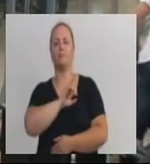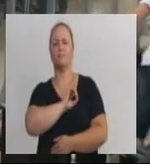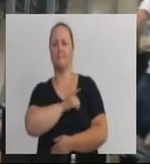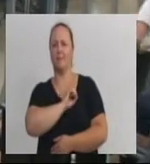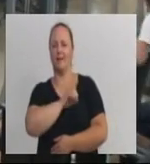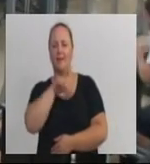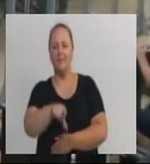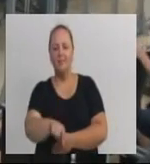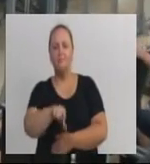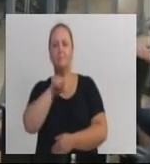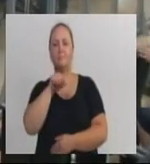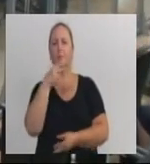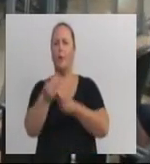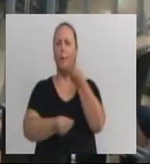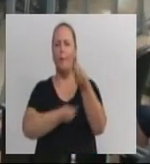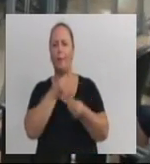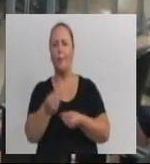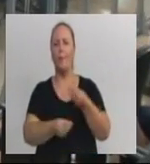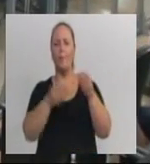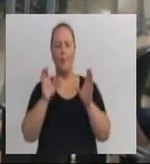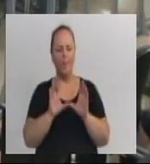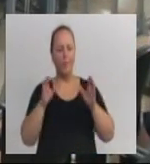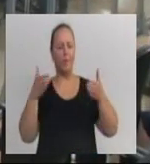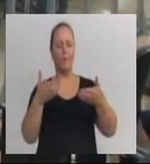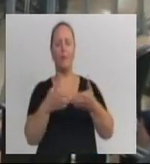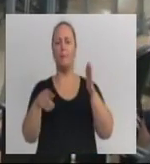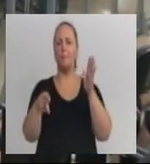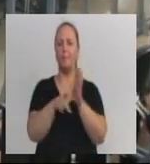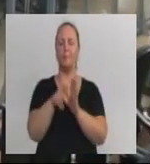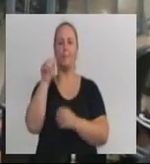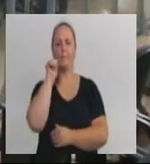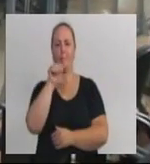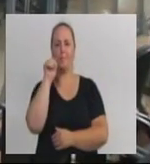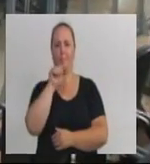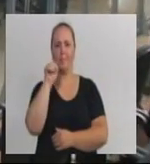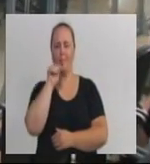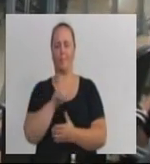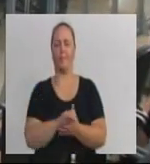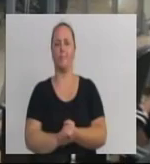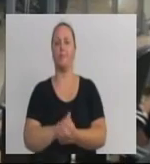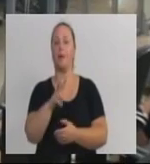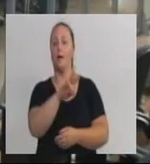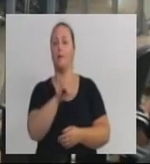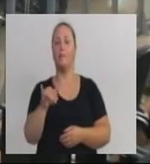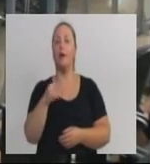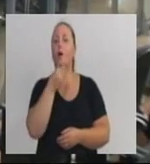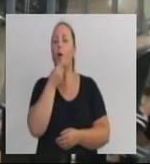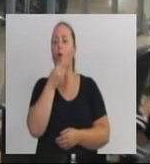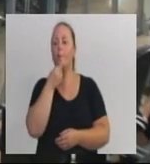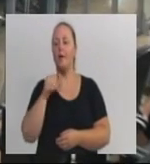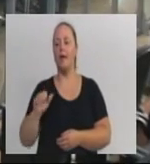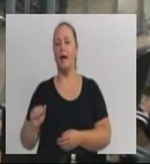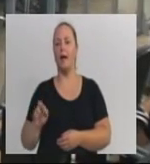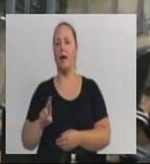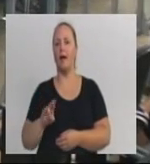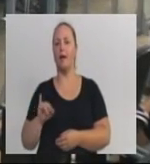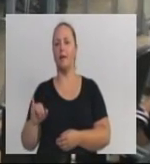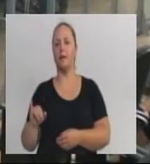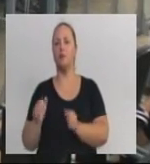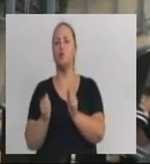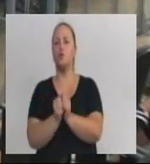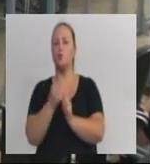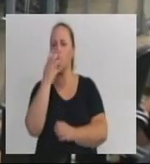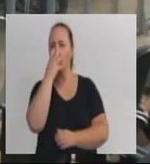sobre o contexto da realização da conferência e que terá o apoio do nosso servidor Ari, juntamente com o seu cão guia, para